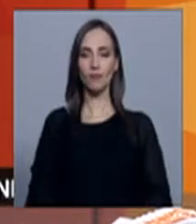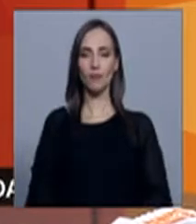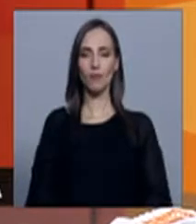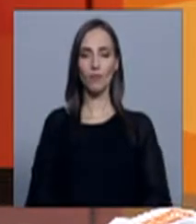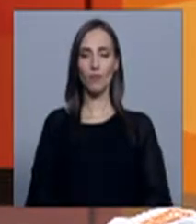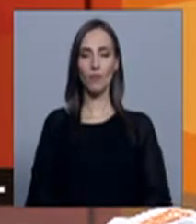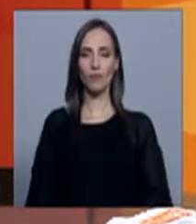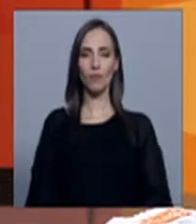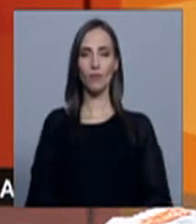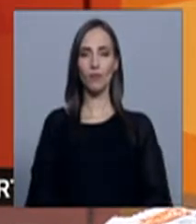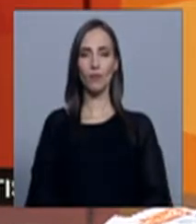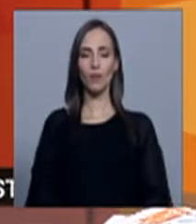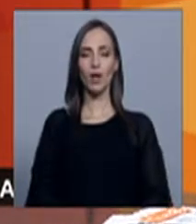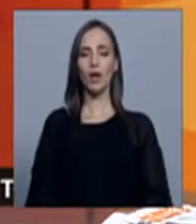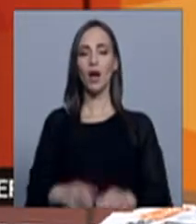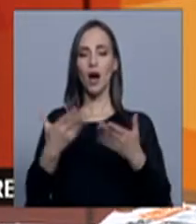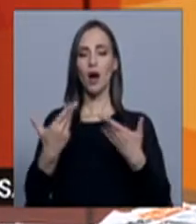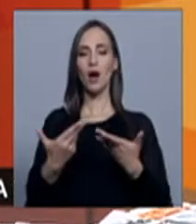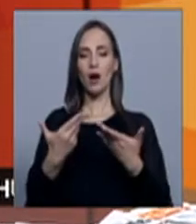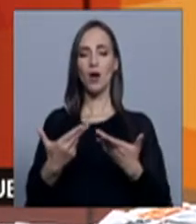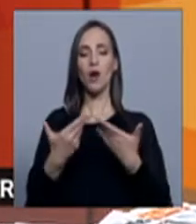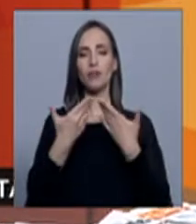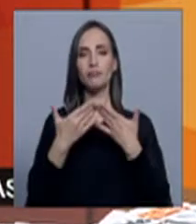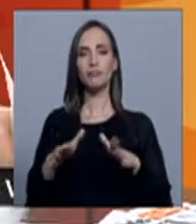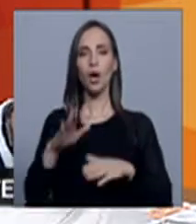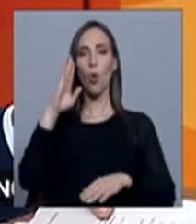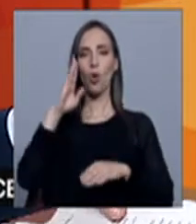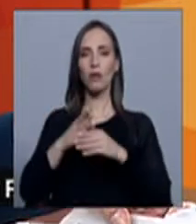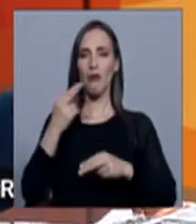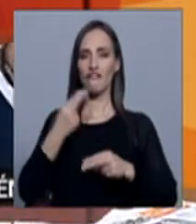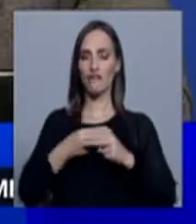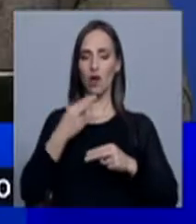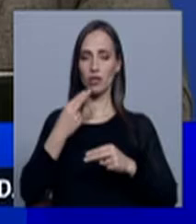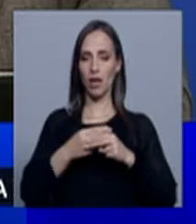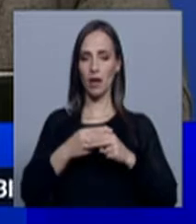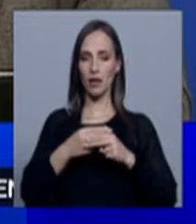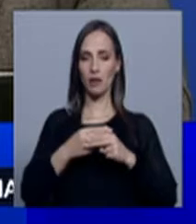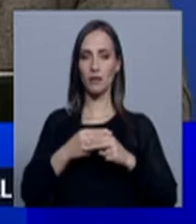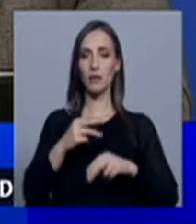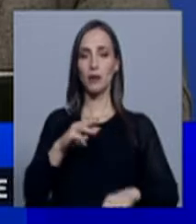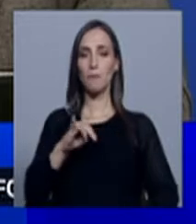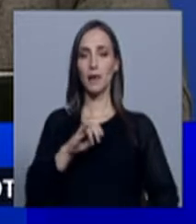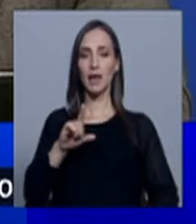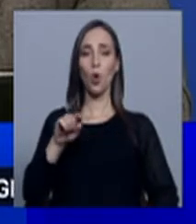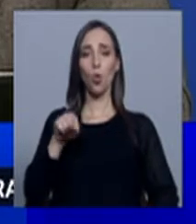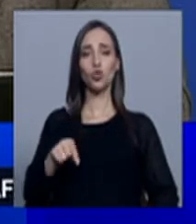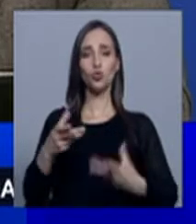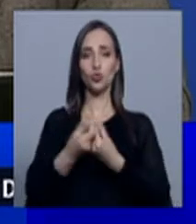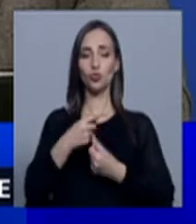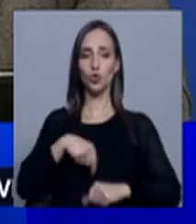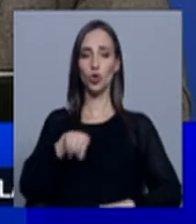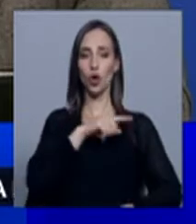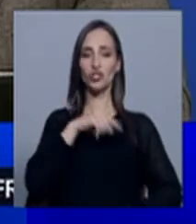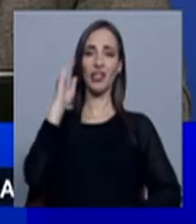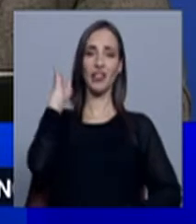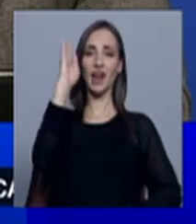Ora, e agora abrimos espaço para a última fronteira com o Miguel Gonçalves, que hoje se junta a nós desde